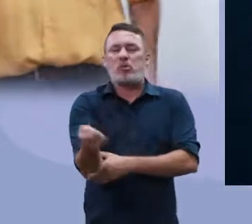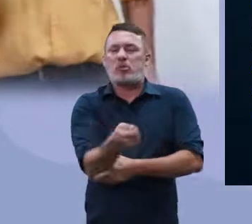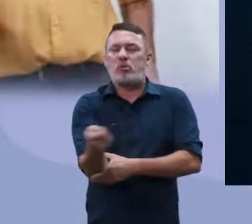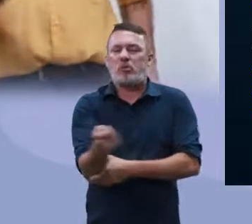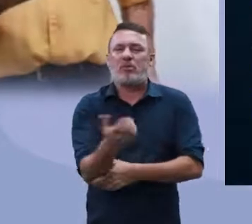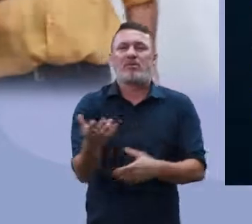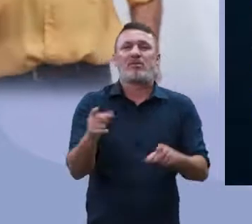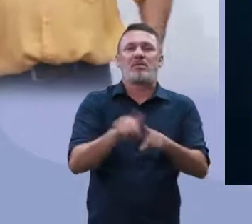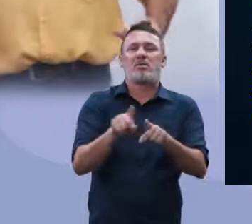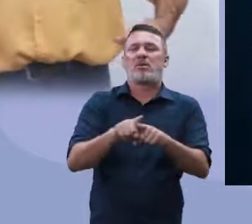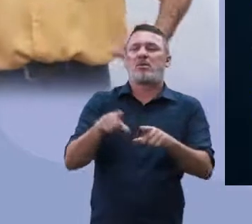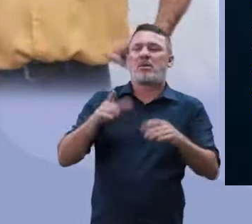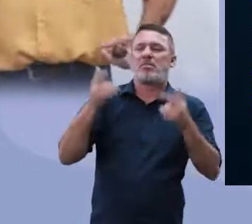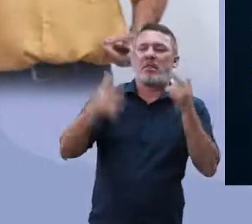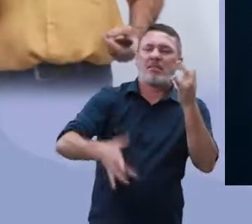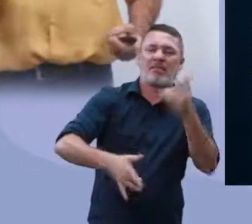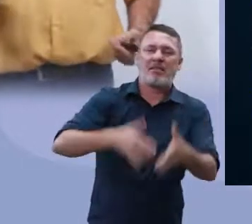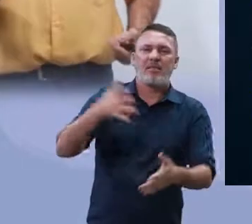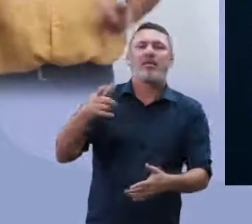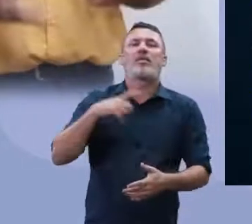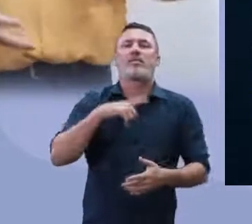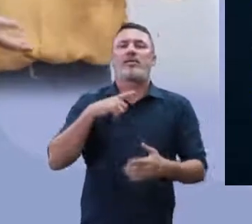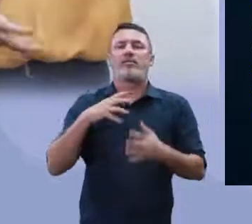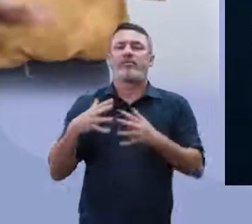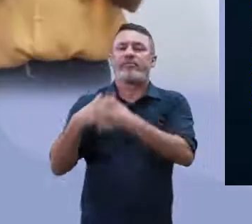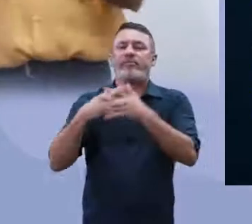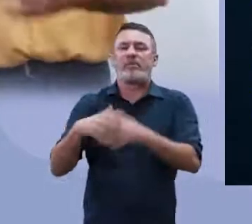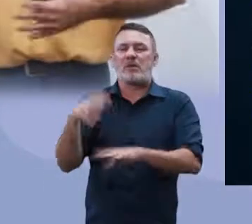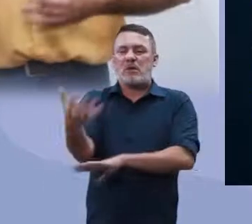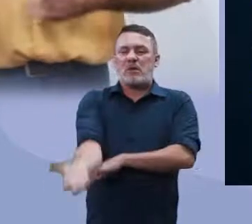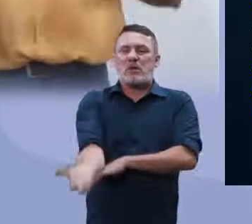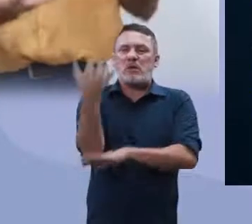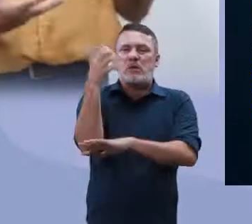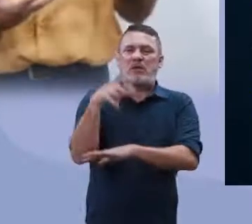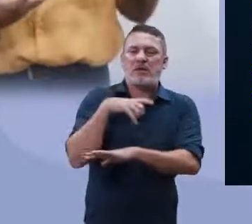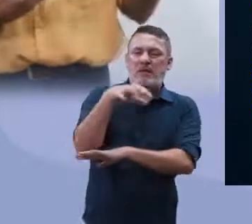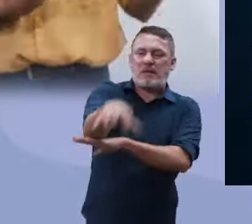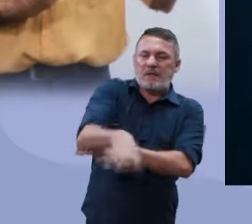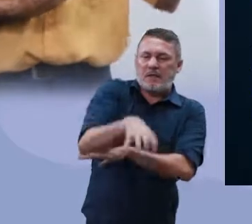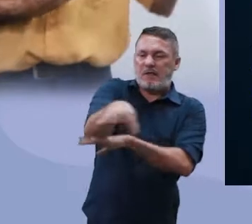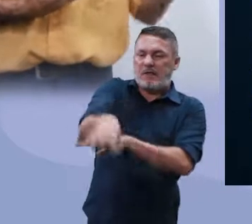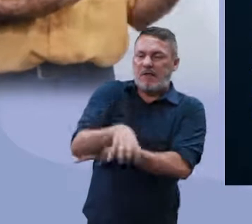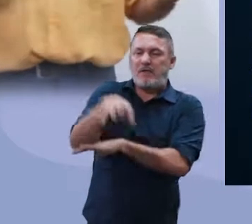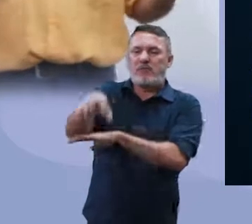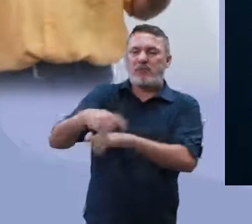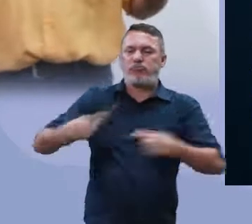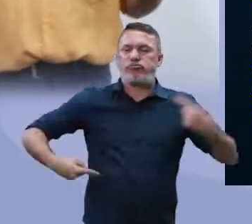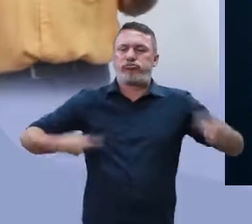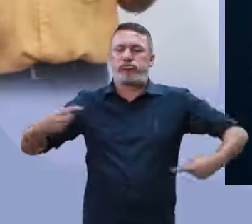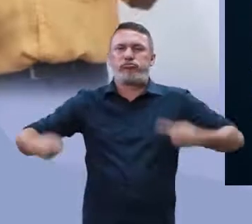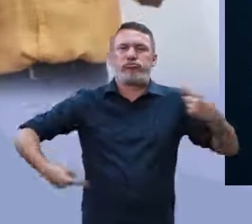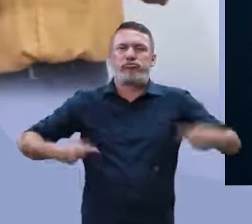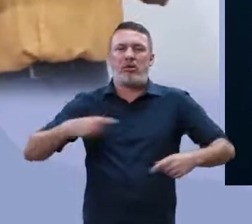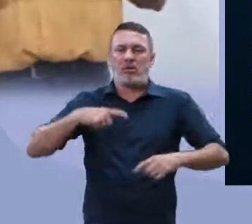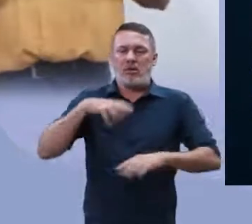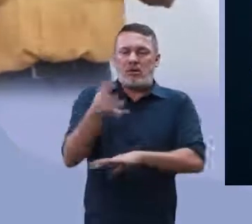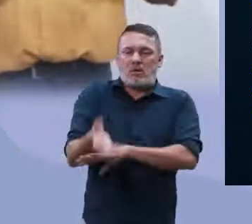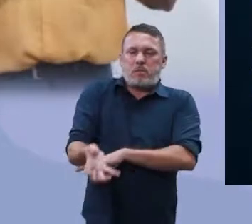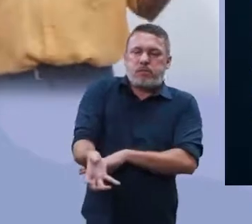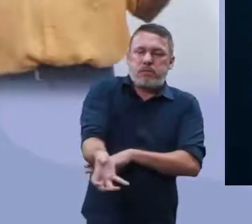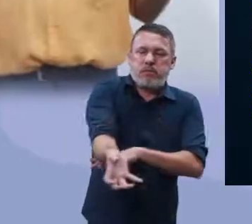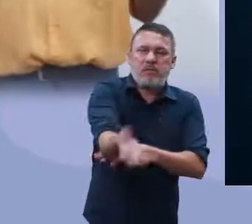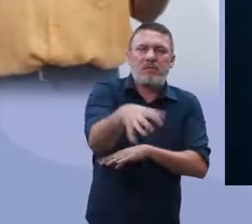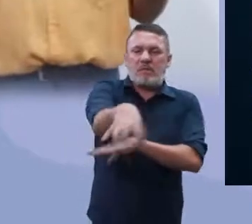a exposição do solo, o uso de máquinas e equipamentos para você revolver o solo, como tratores, grades,